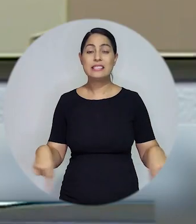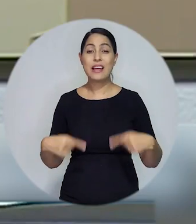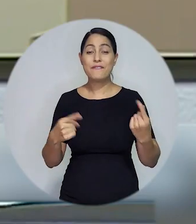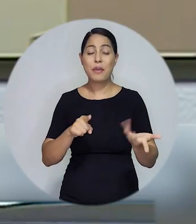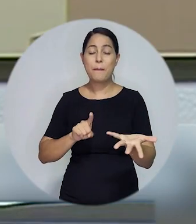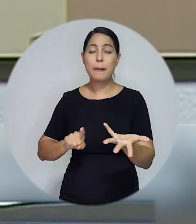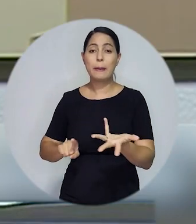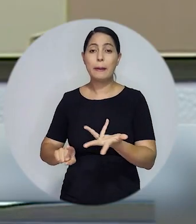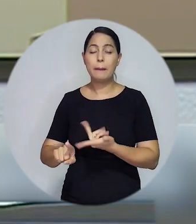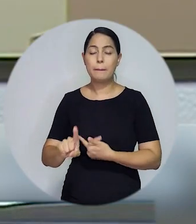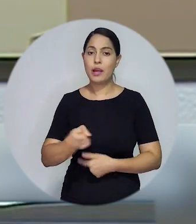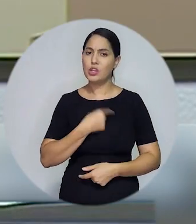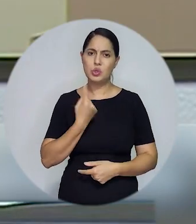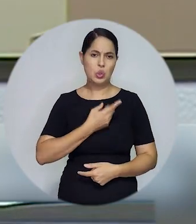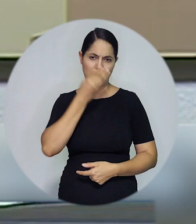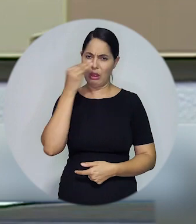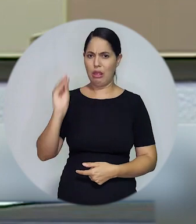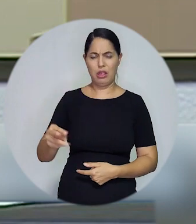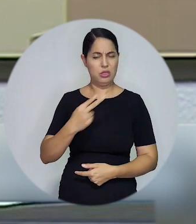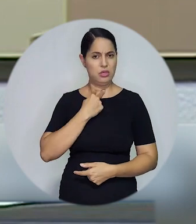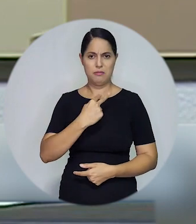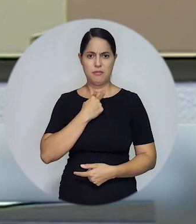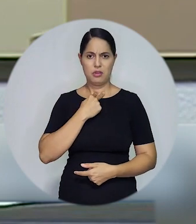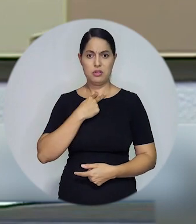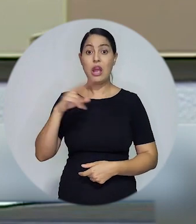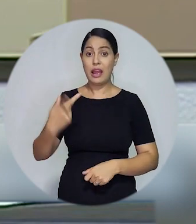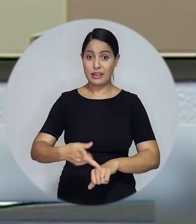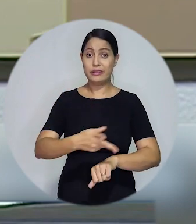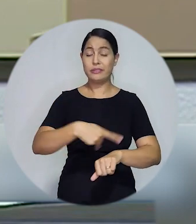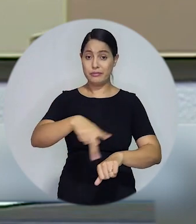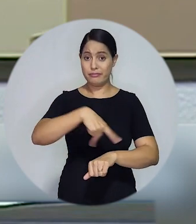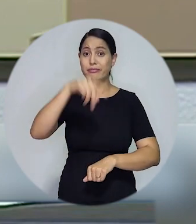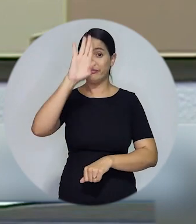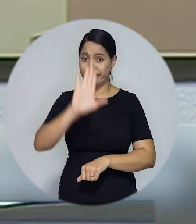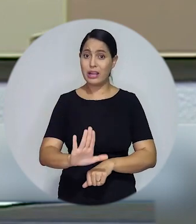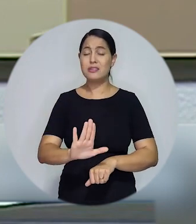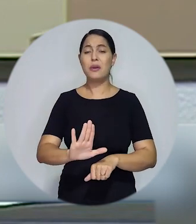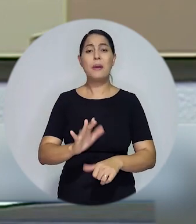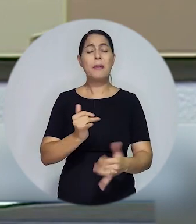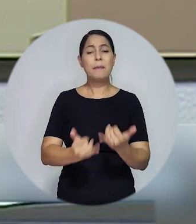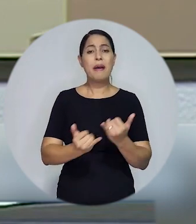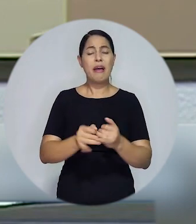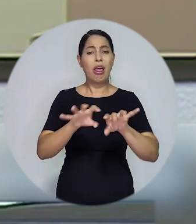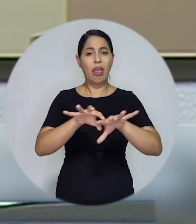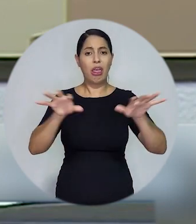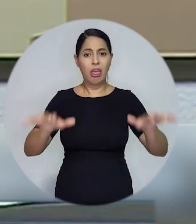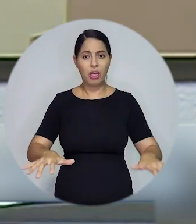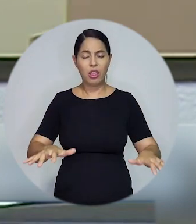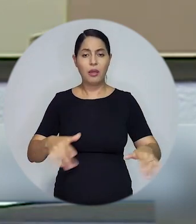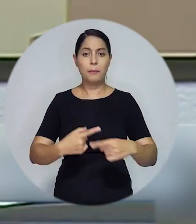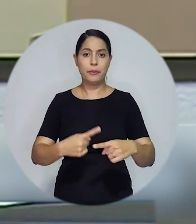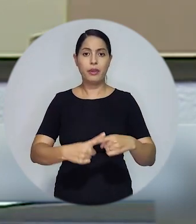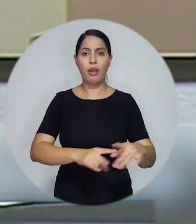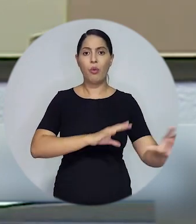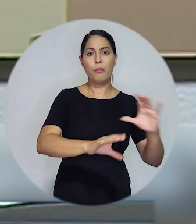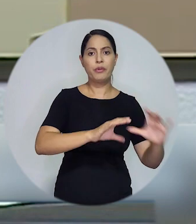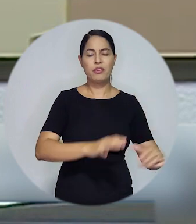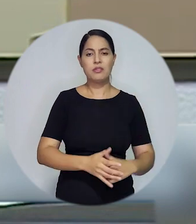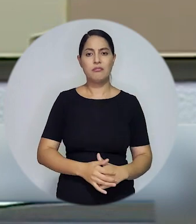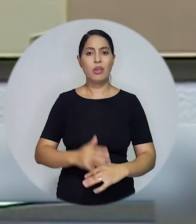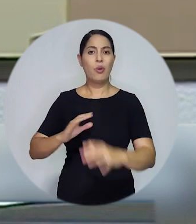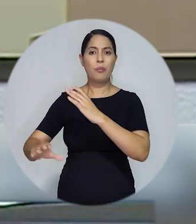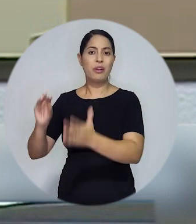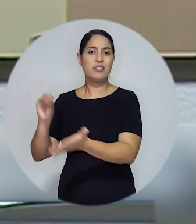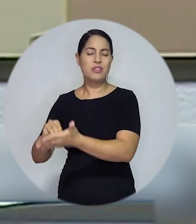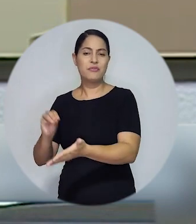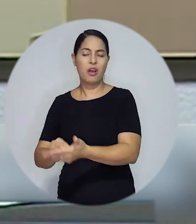Nós temos muitos desafios, a gente não pode negar que o país é um país, nós estamos encontrando um país dividido pela comunicação, dividido